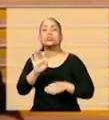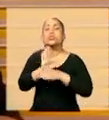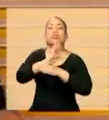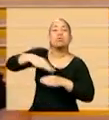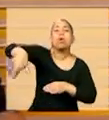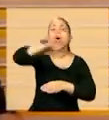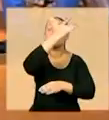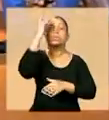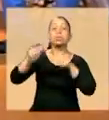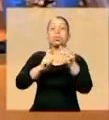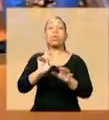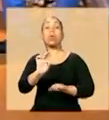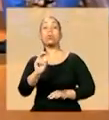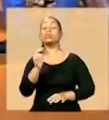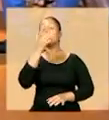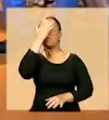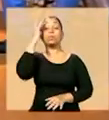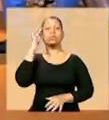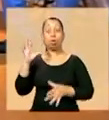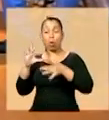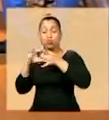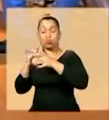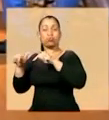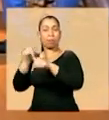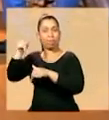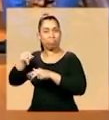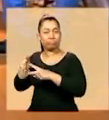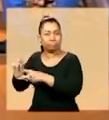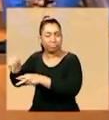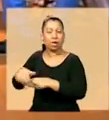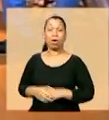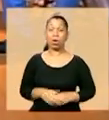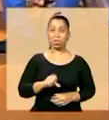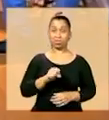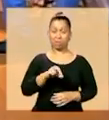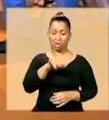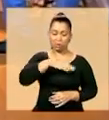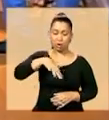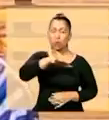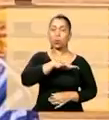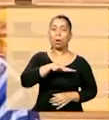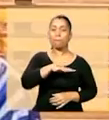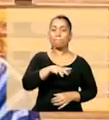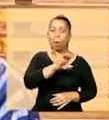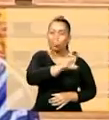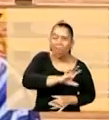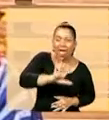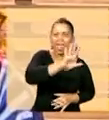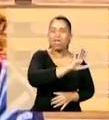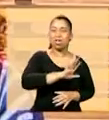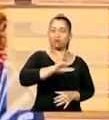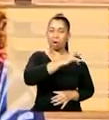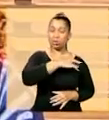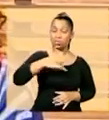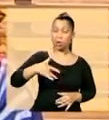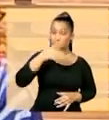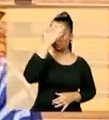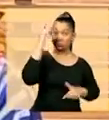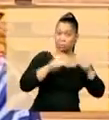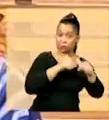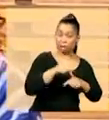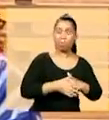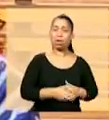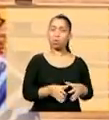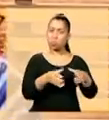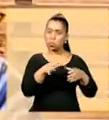Ele atende todo tipo de trabalhador ou só quem tem vínculo empregatício? O Sereste é o Centro de Referência Regional em Saúde do